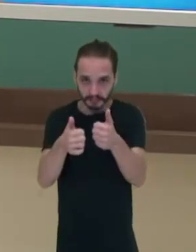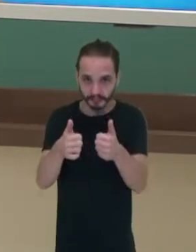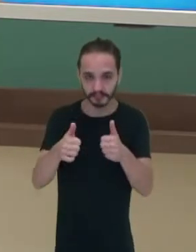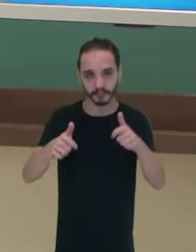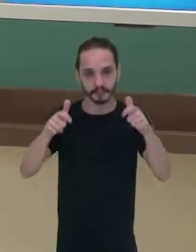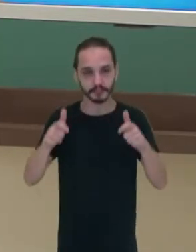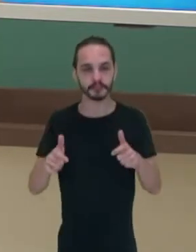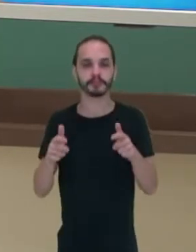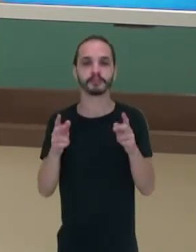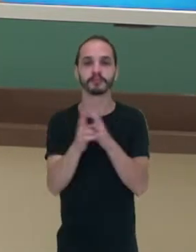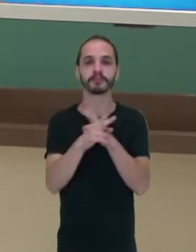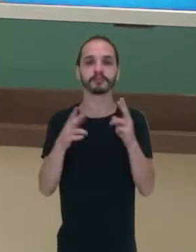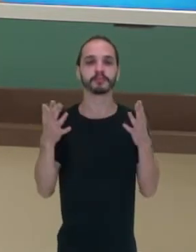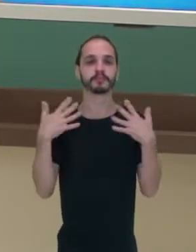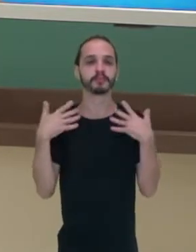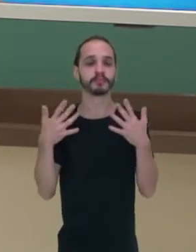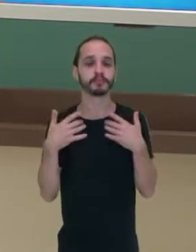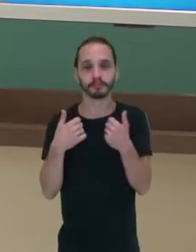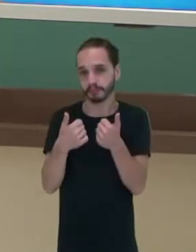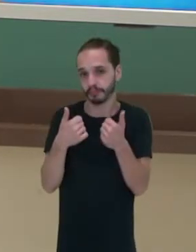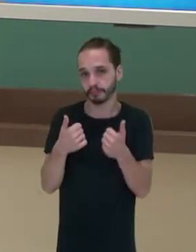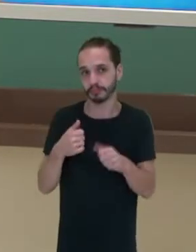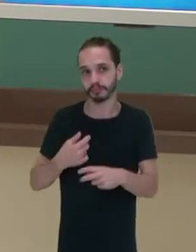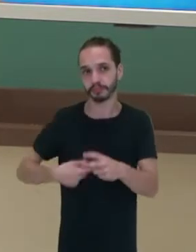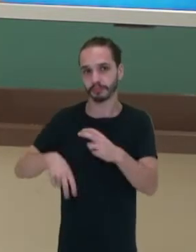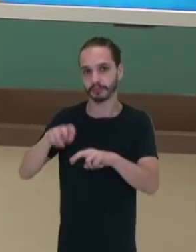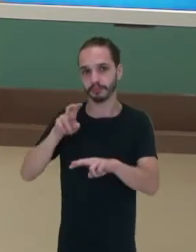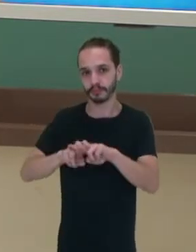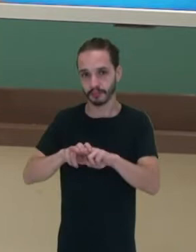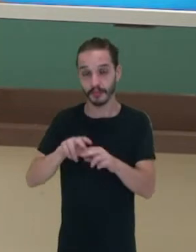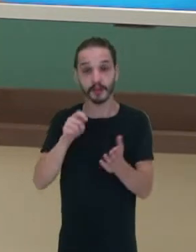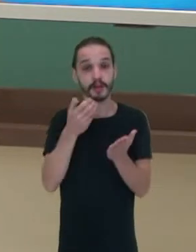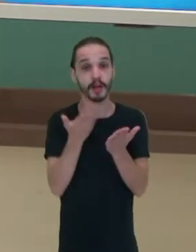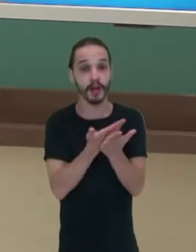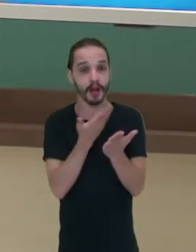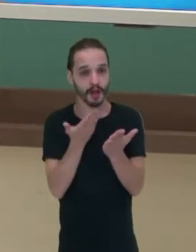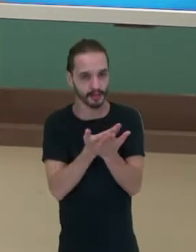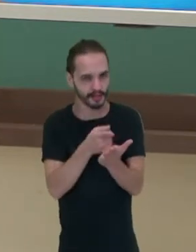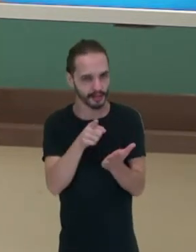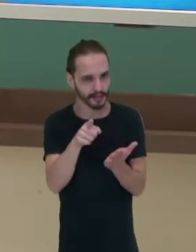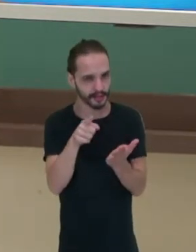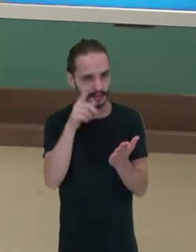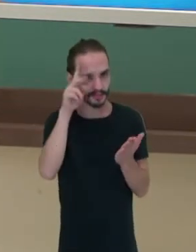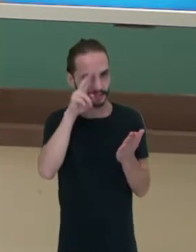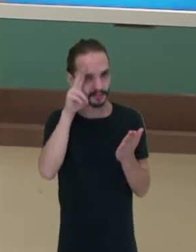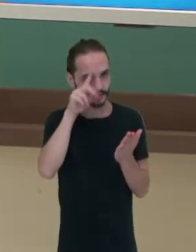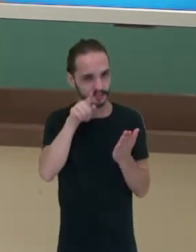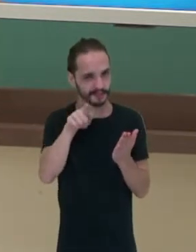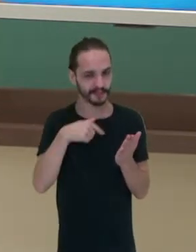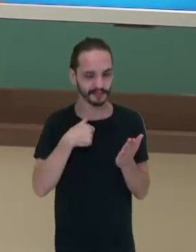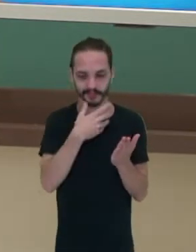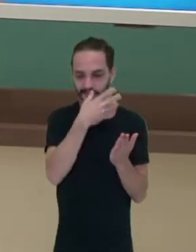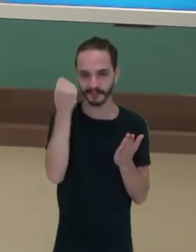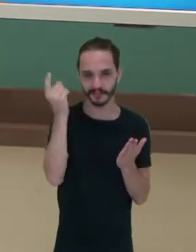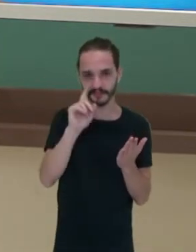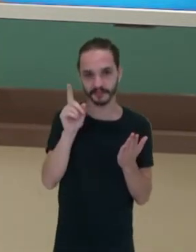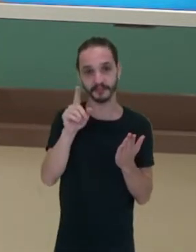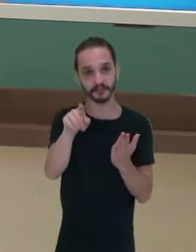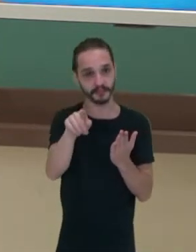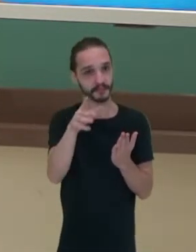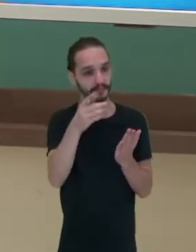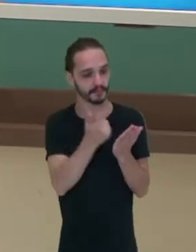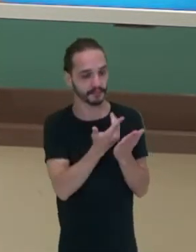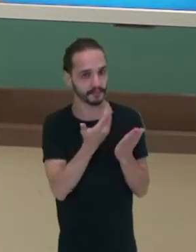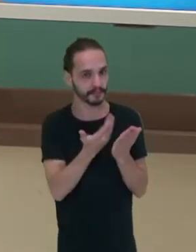ambiente fresquinho, tá sentadinho. Ah, e o caderno? Você pegou? Pensa que eu esqueço do caderno? De jeito nenhum. Acredito que